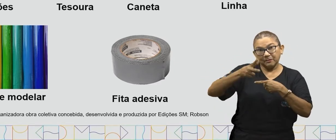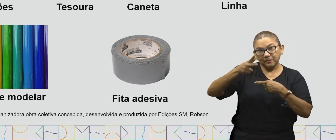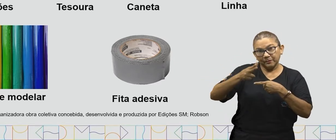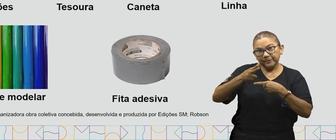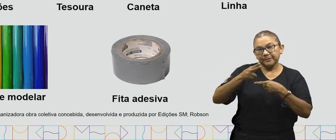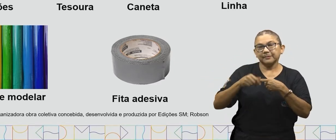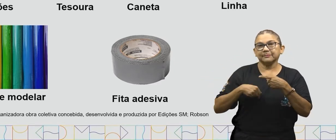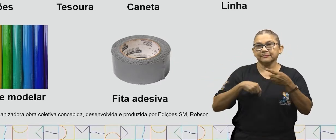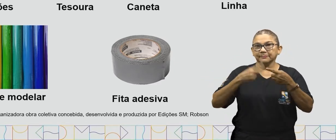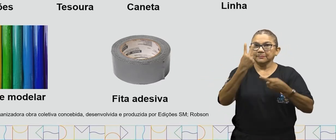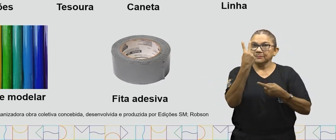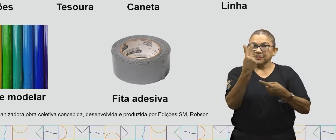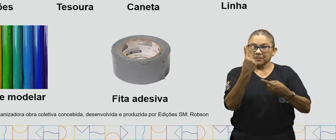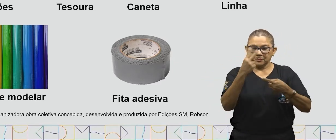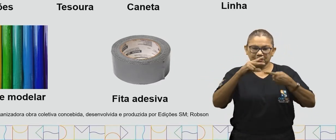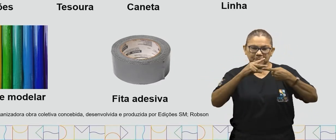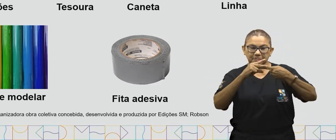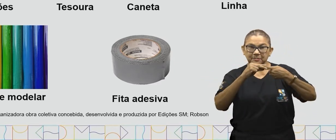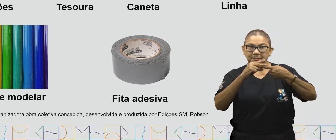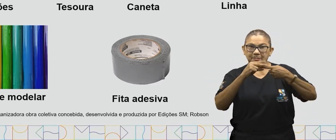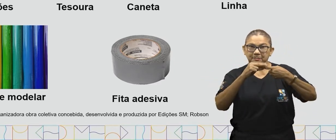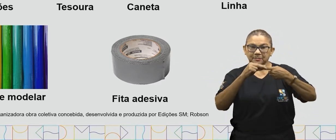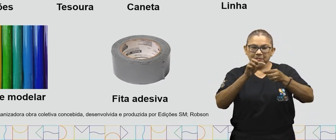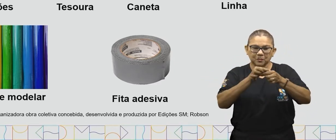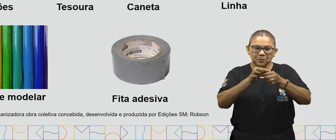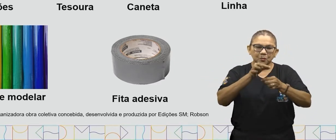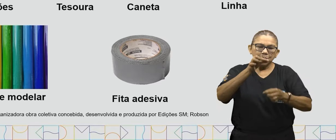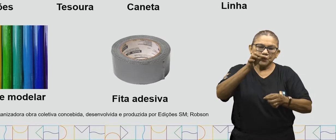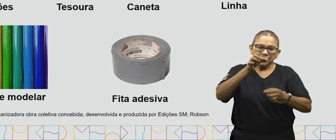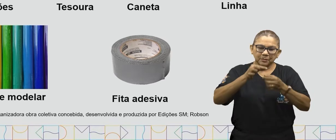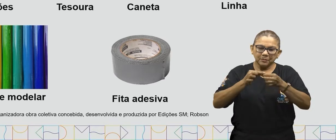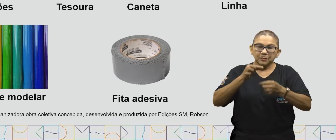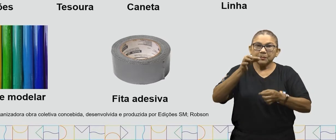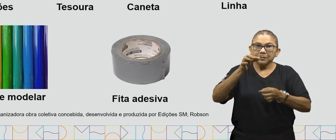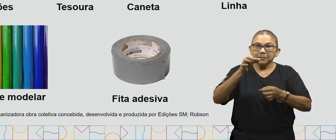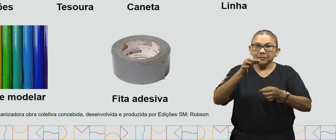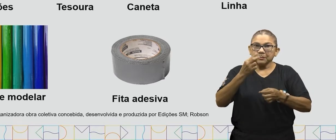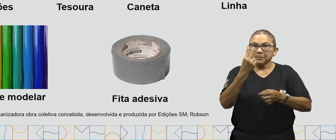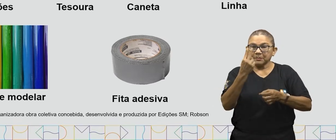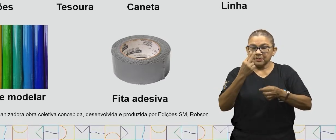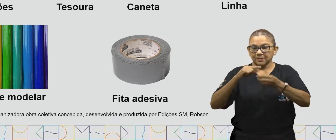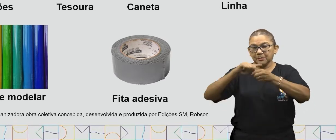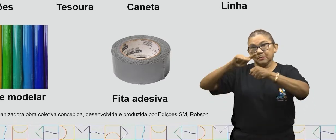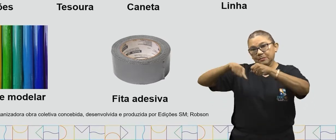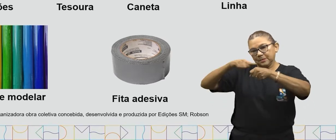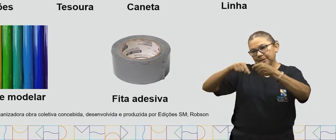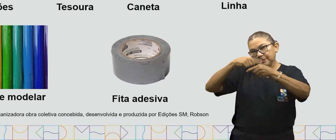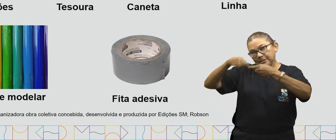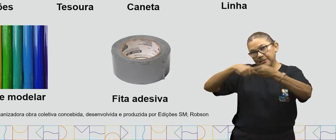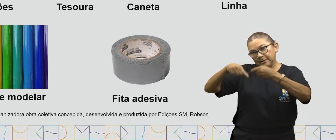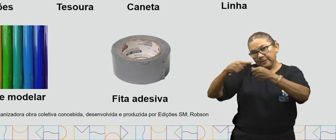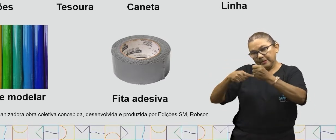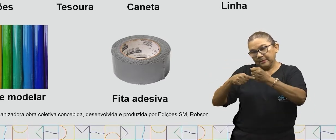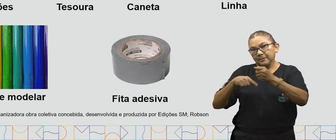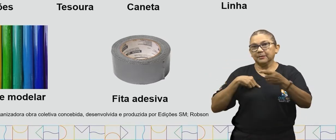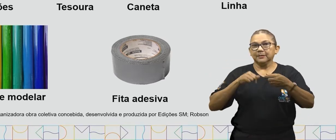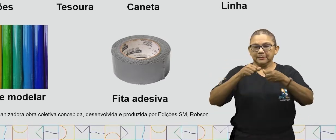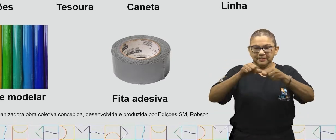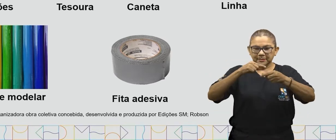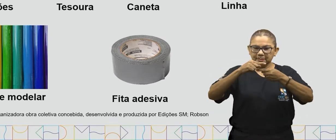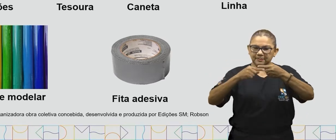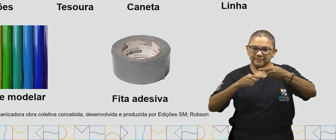ponta, hein? 2 tubos de canetas já sem carga, linha, massinha de